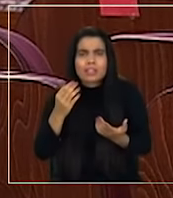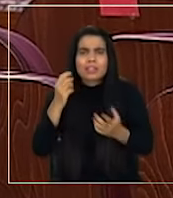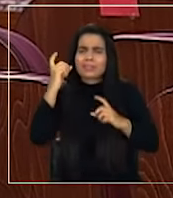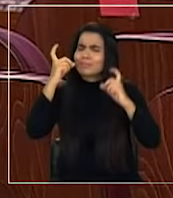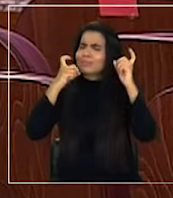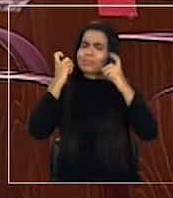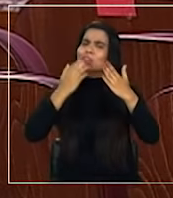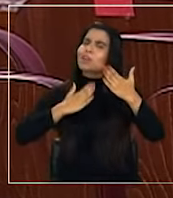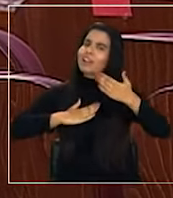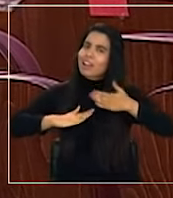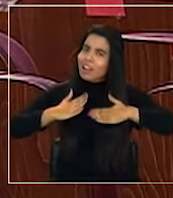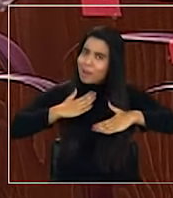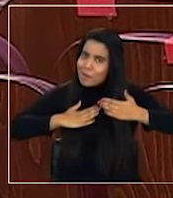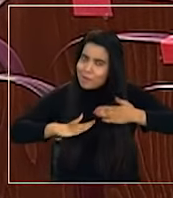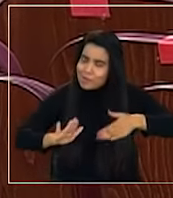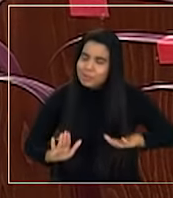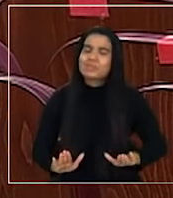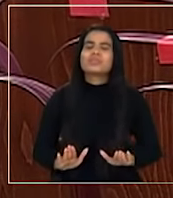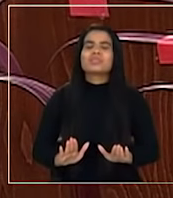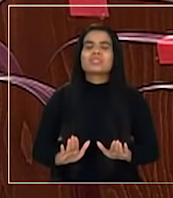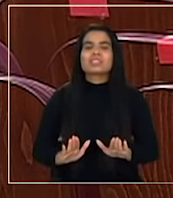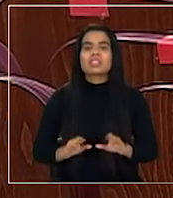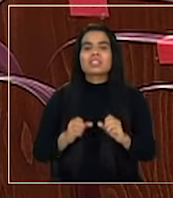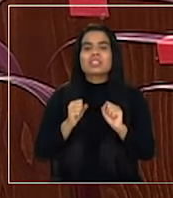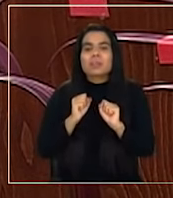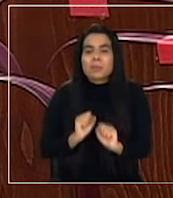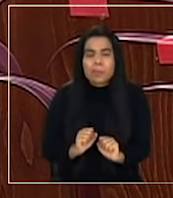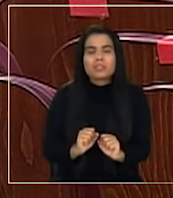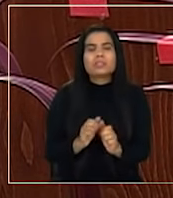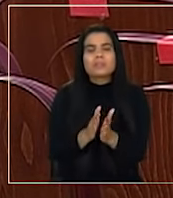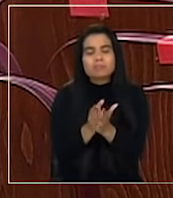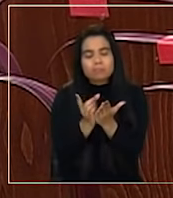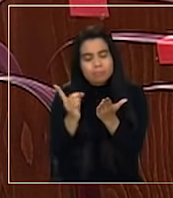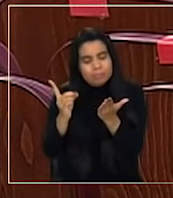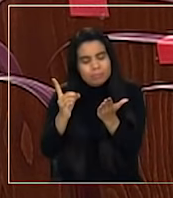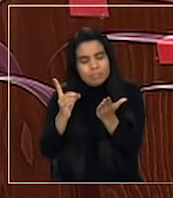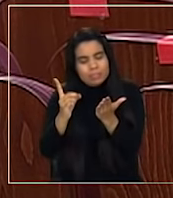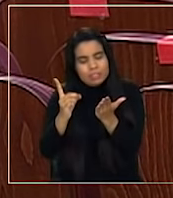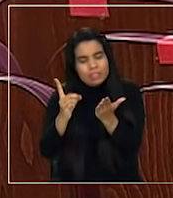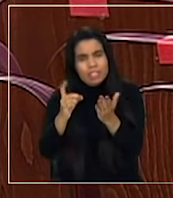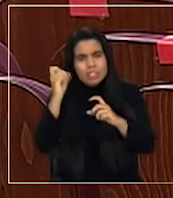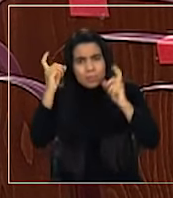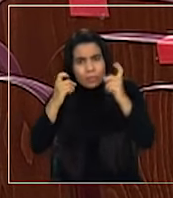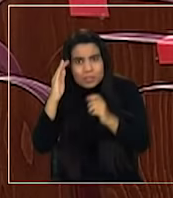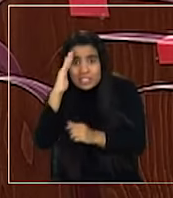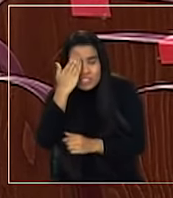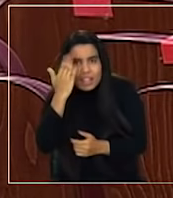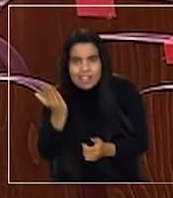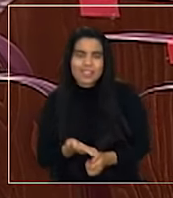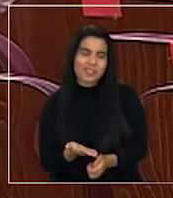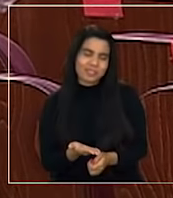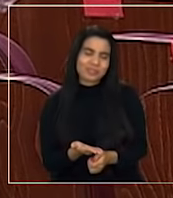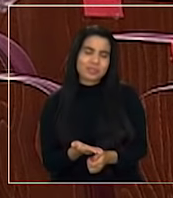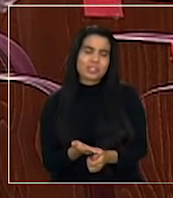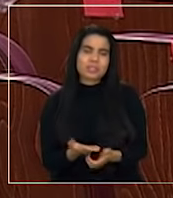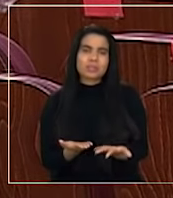tem o suficiente que se preocupar com aquelas que você vai entender. Então, preocupe-se com as que você entende e